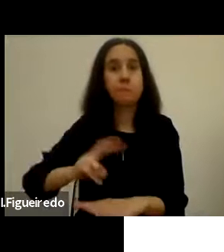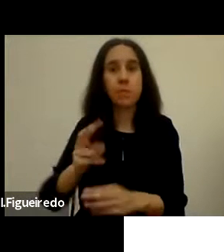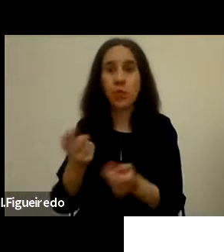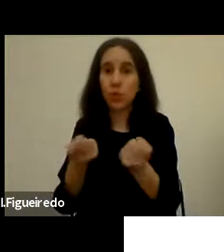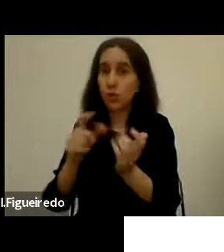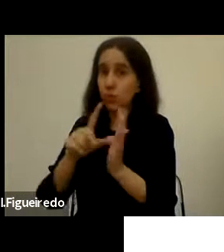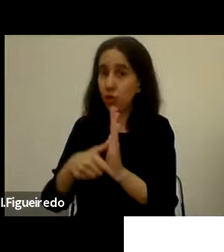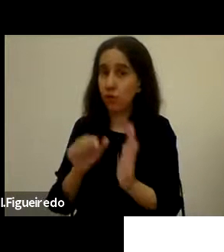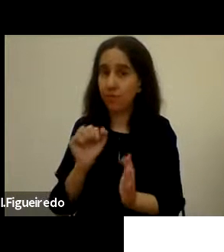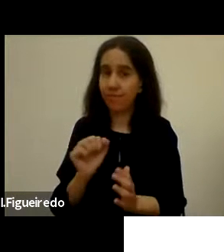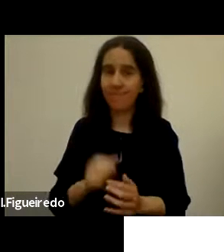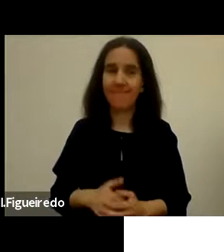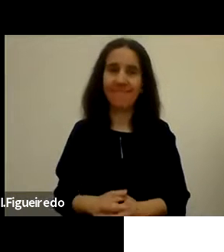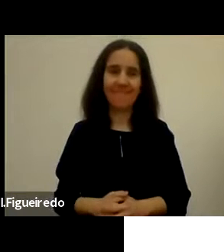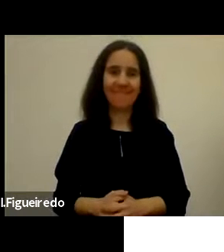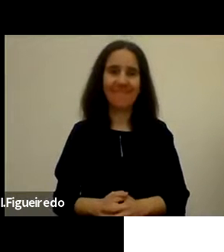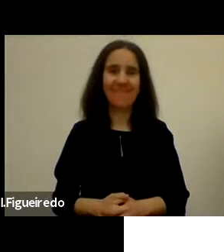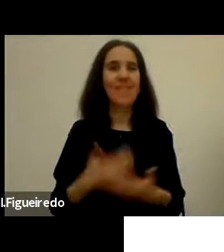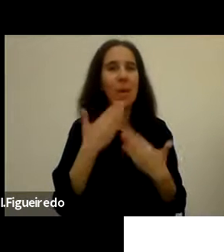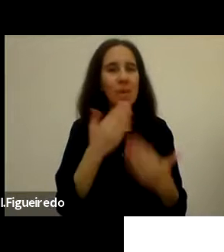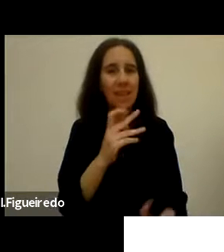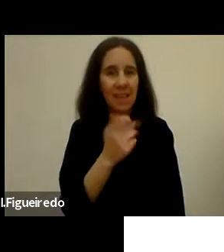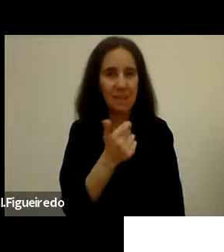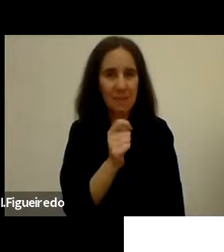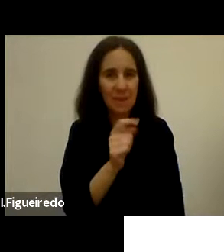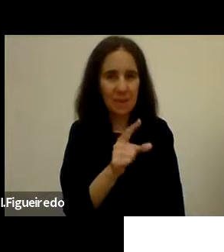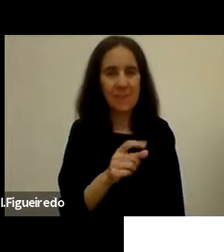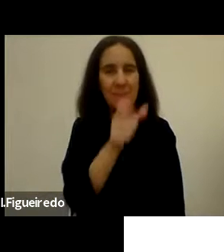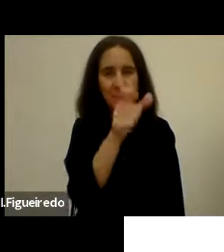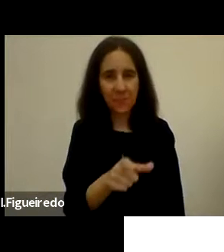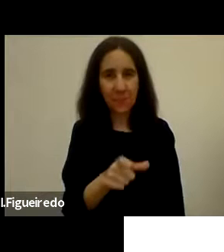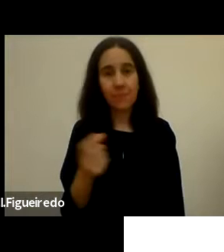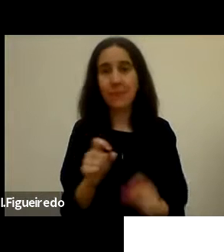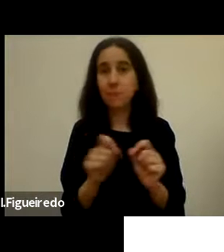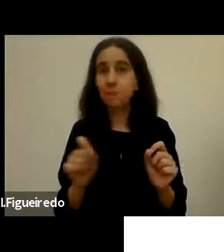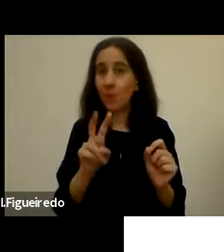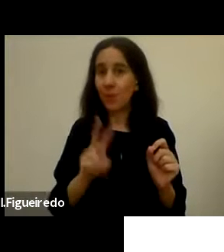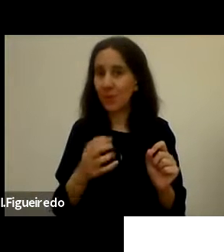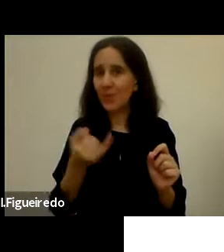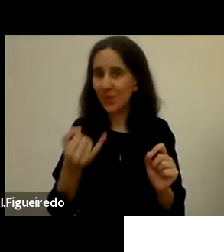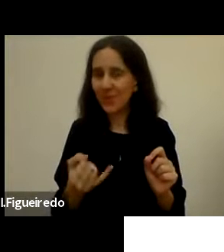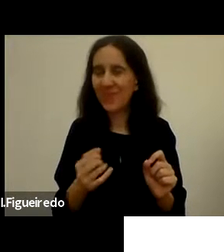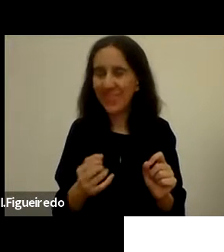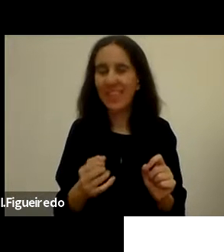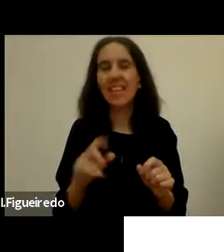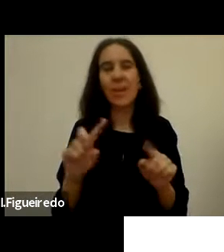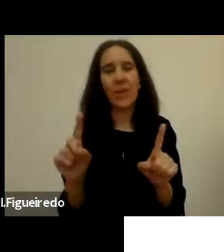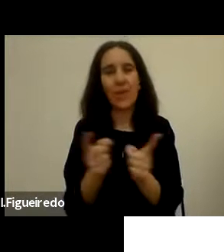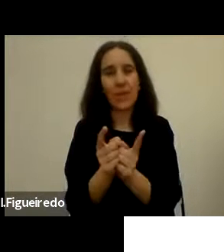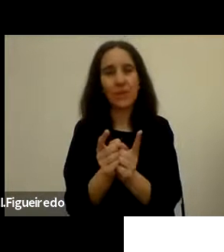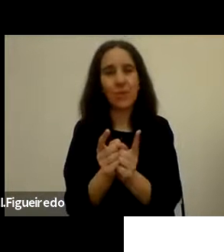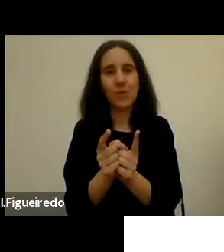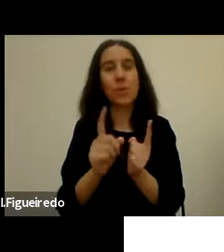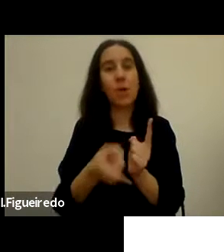projeto. Obrigada, Abel. Depois deste segundo enquadramento, este resumo do que é que foi